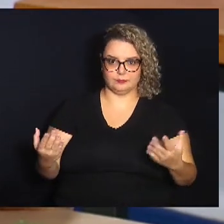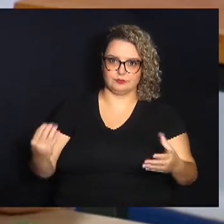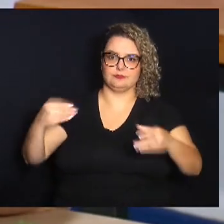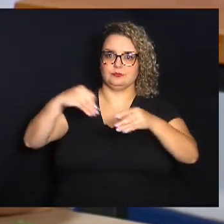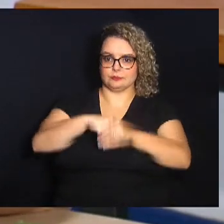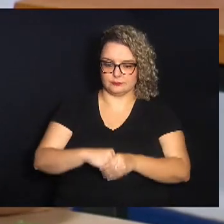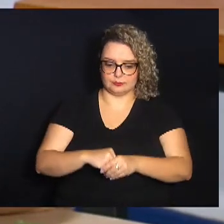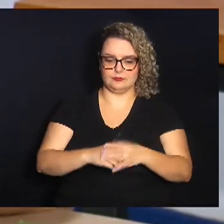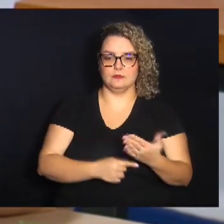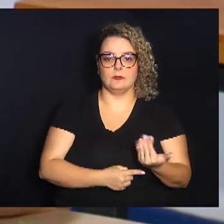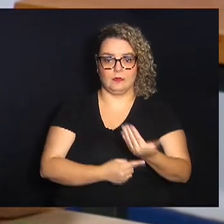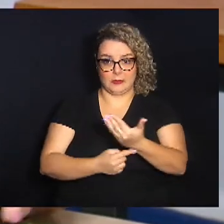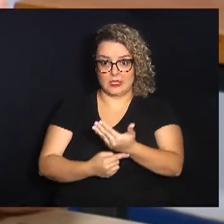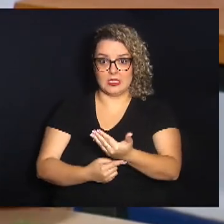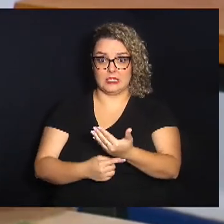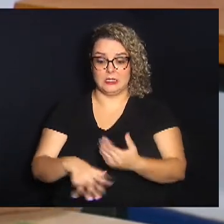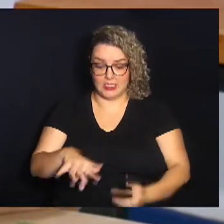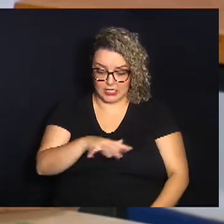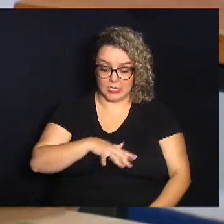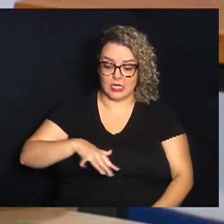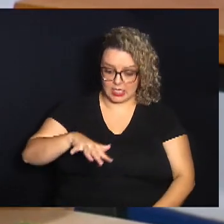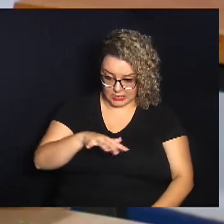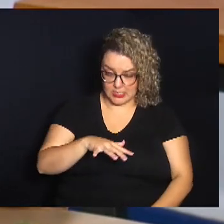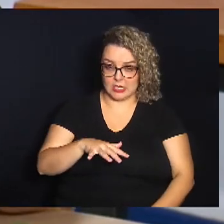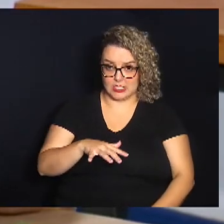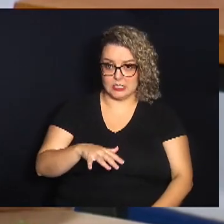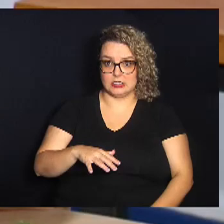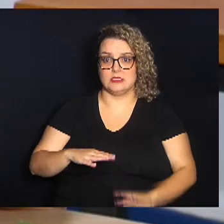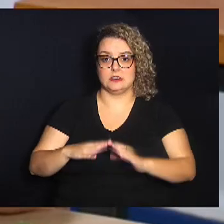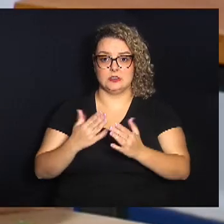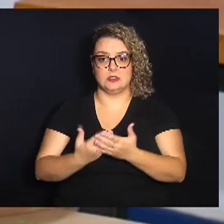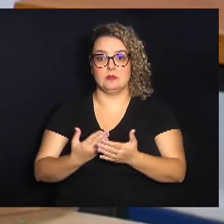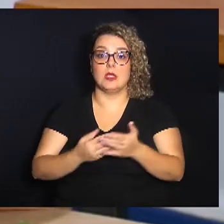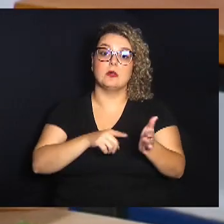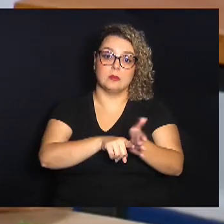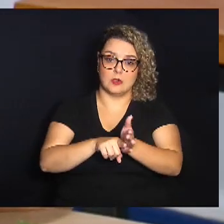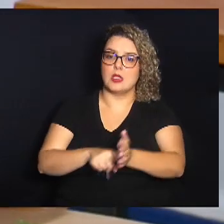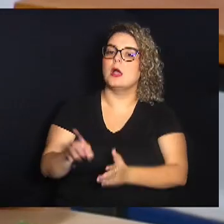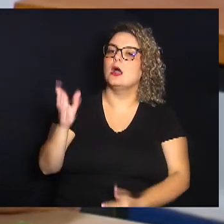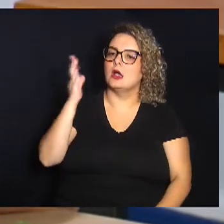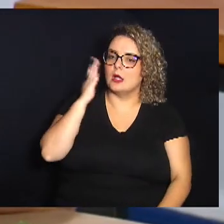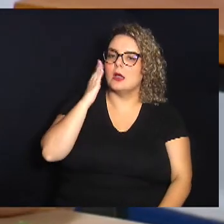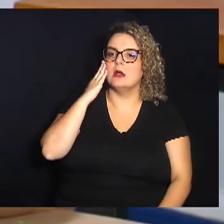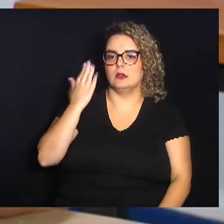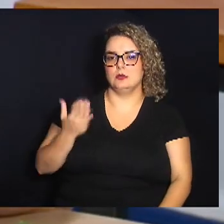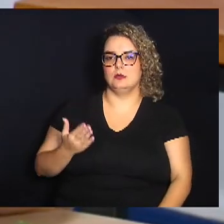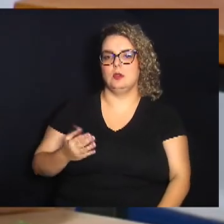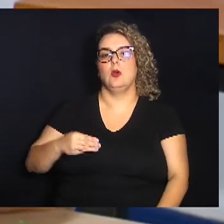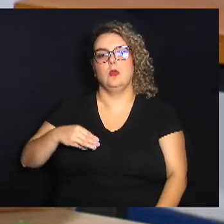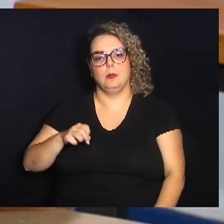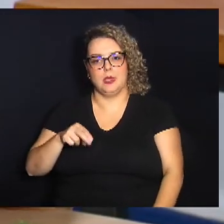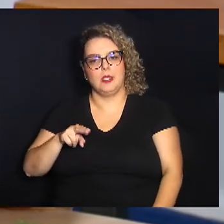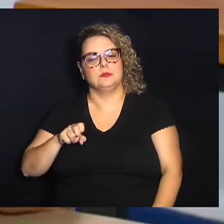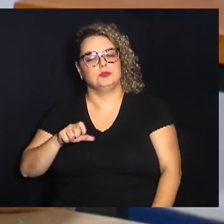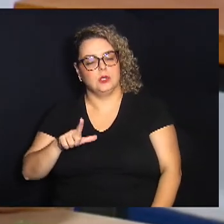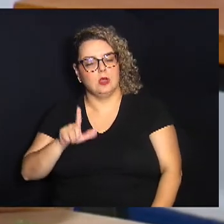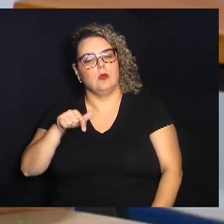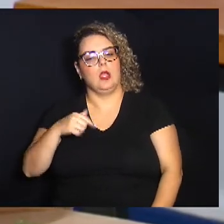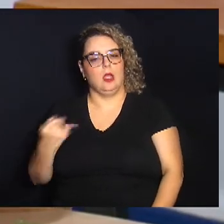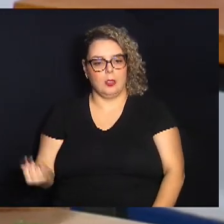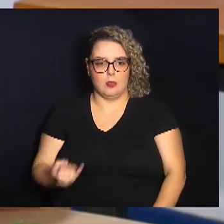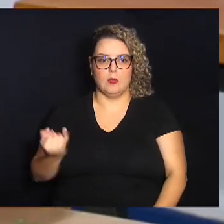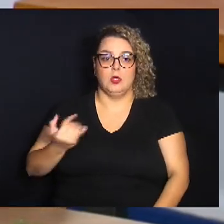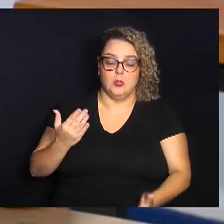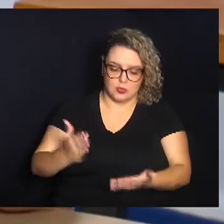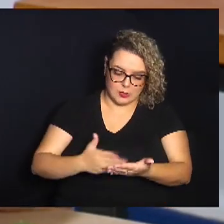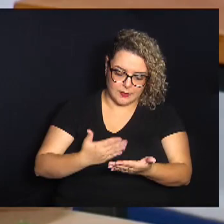tecnologia no ambiente escolar, mas a gente ainda, né, por pesquisa, a gente sabe que o manual ainda é importante, que a gente precisa,